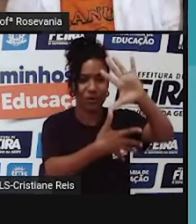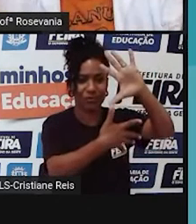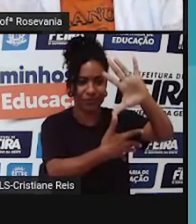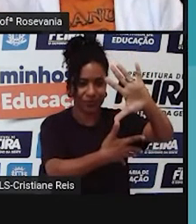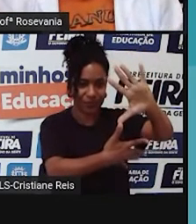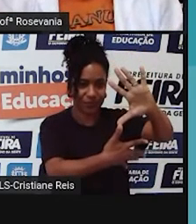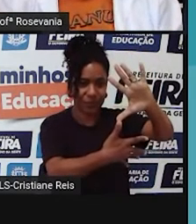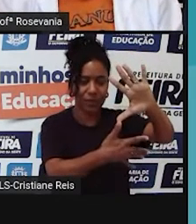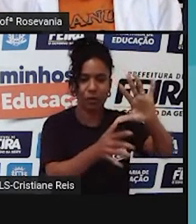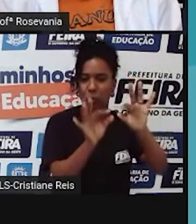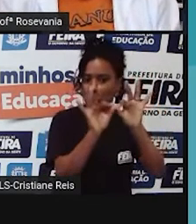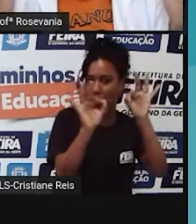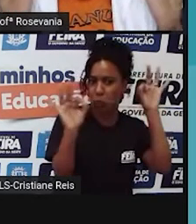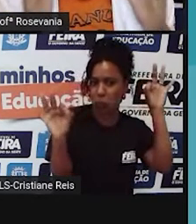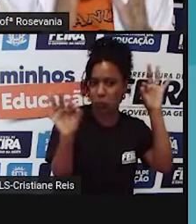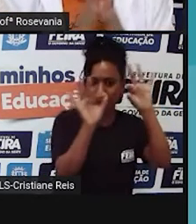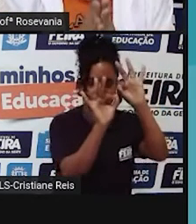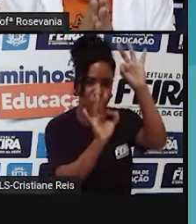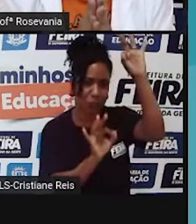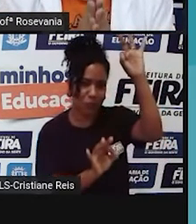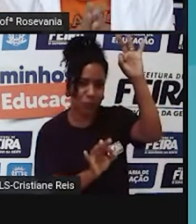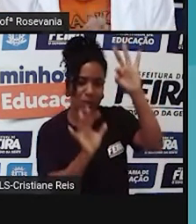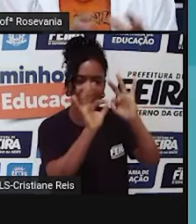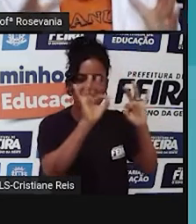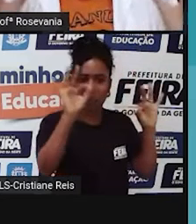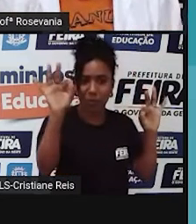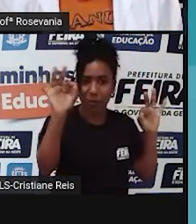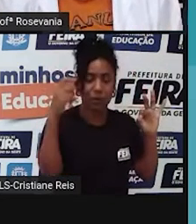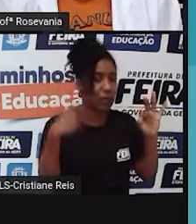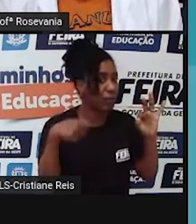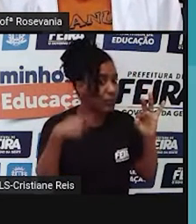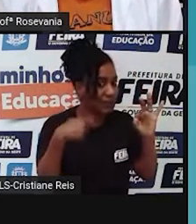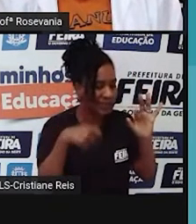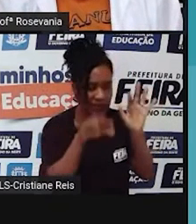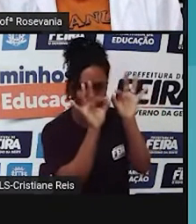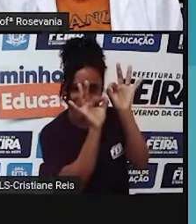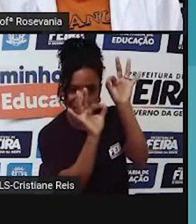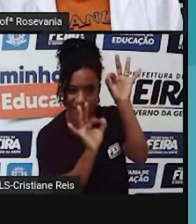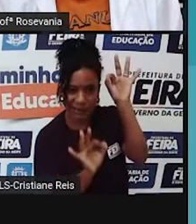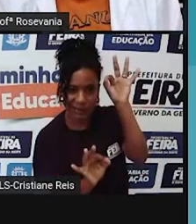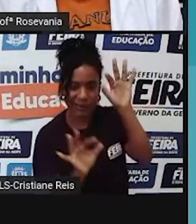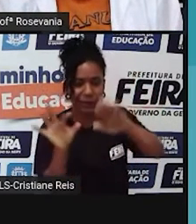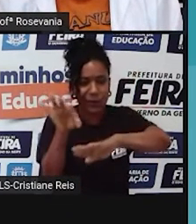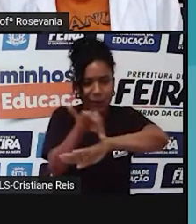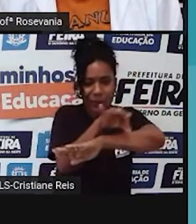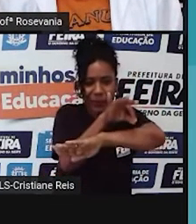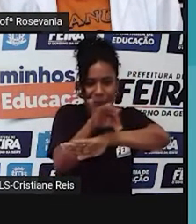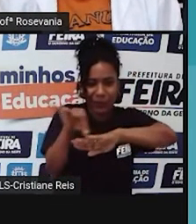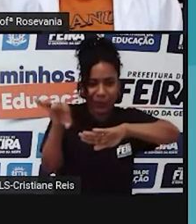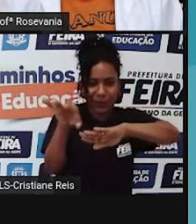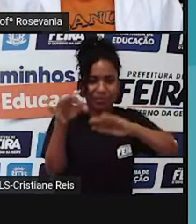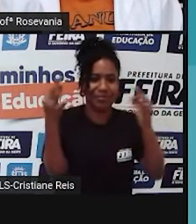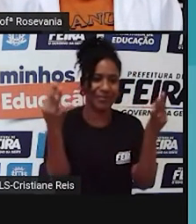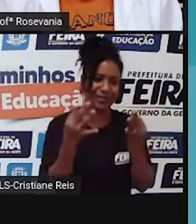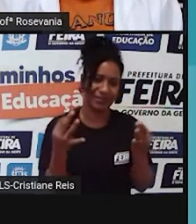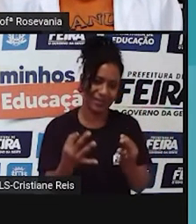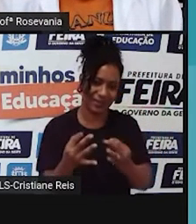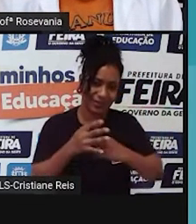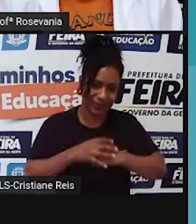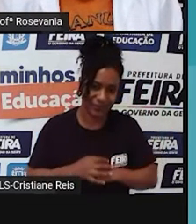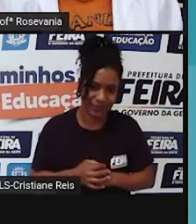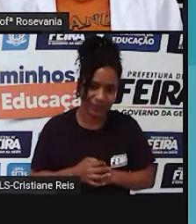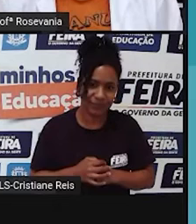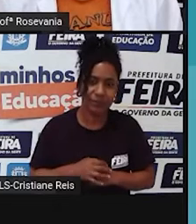um canto mais esticadinho, outro canto, né, mais afunilado. Então, faltava esse elemento, que veio